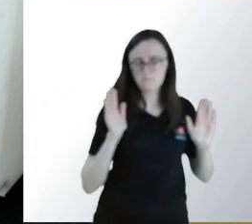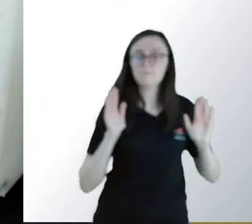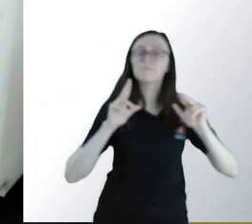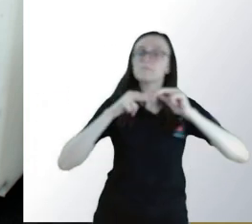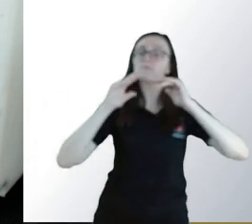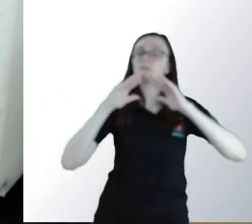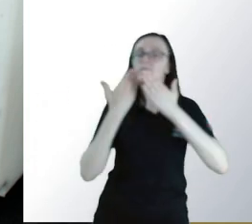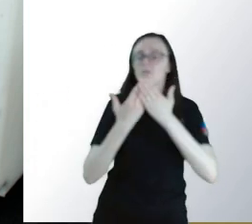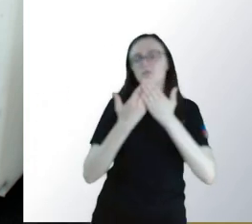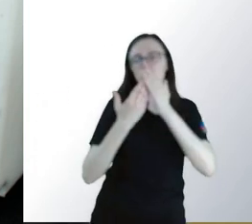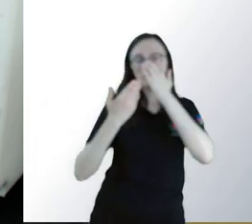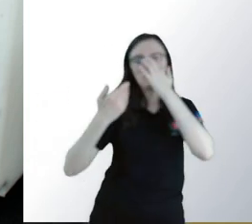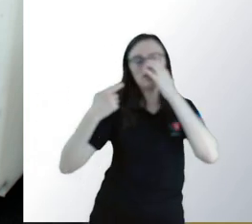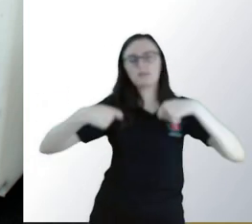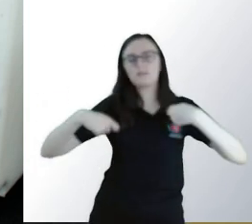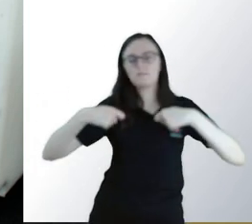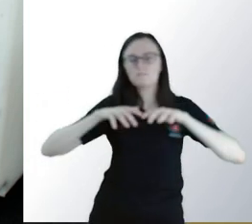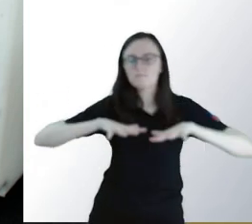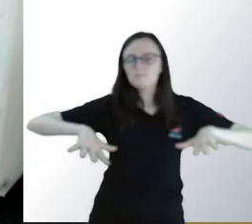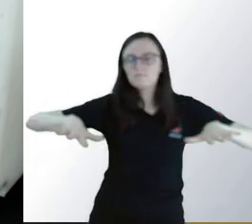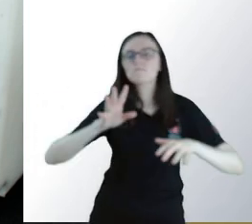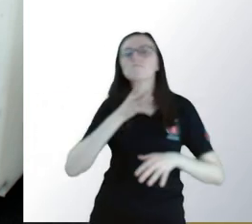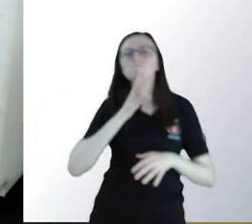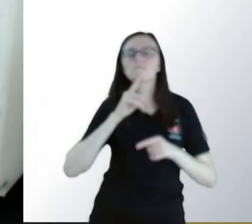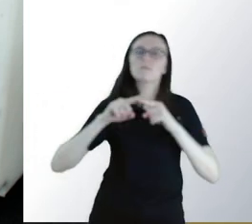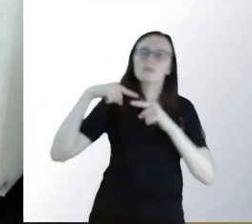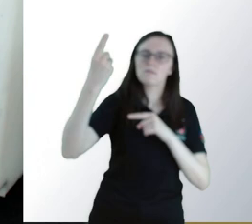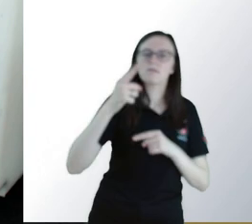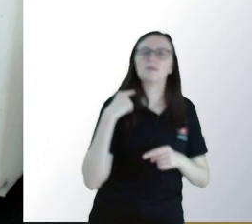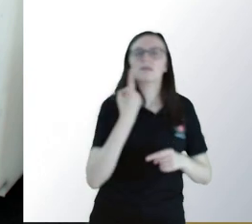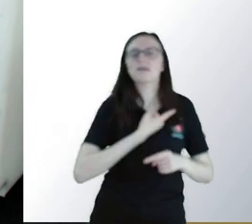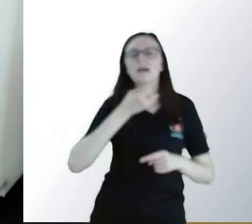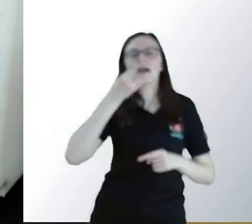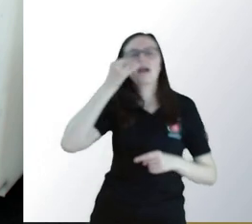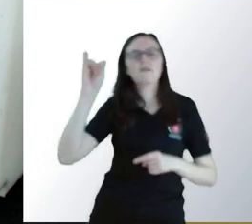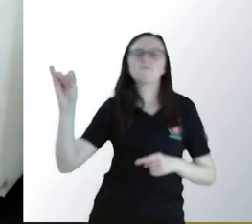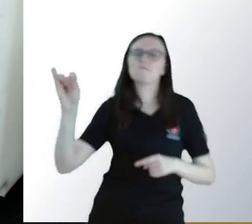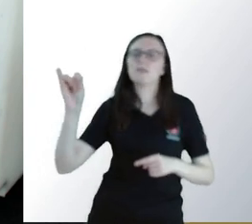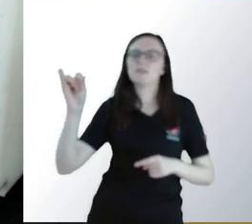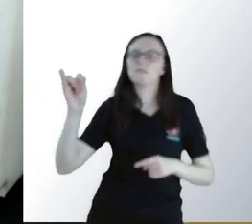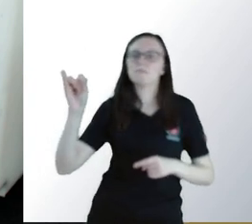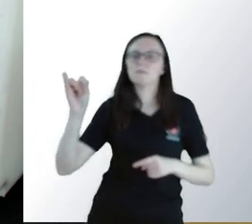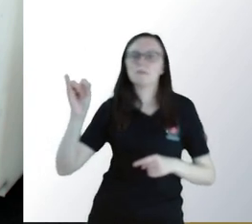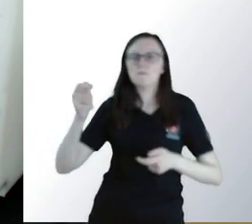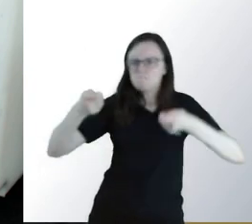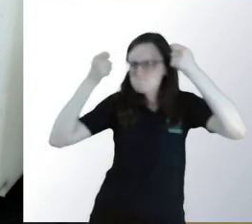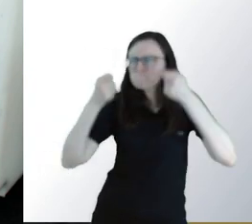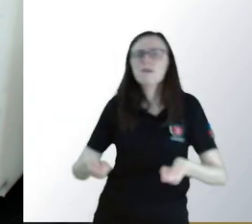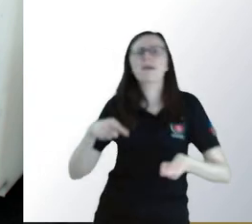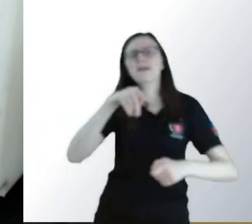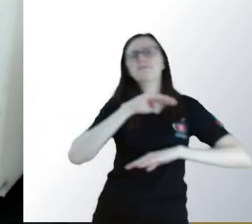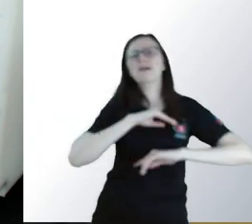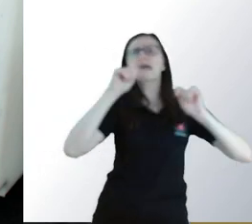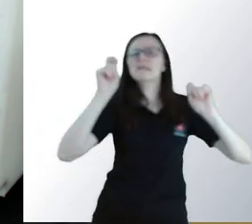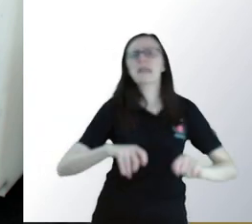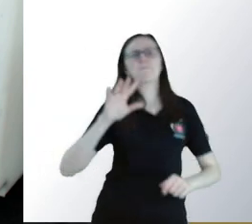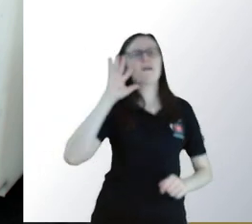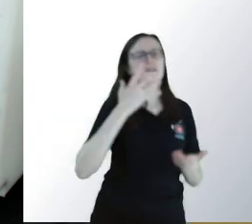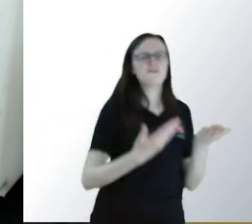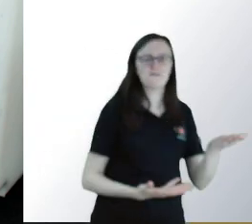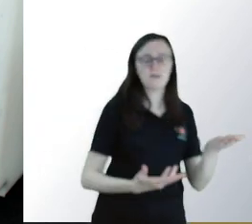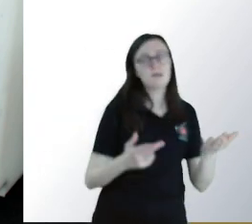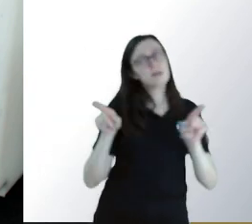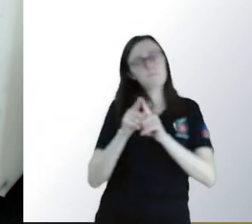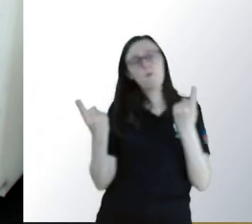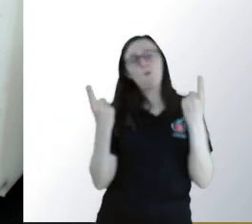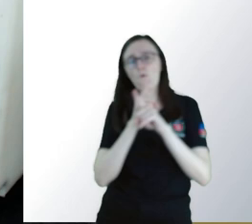a escola ambientar isso para que depois a gente não haja com extremo rigor numa situação que era tênue e também, como você